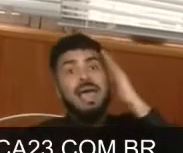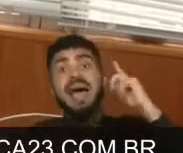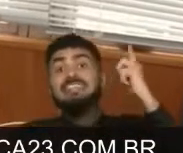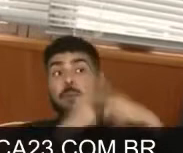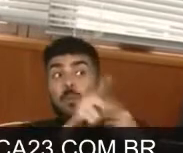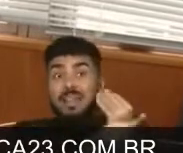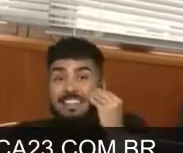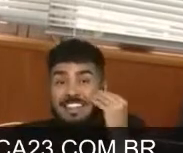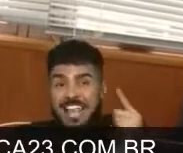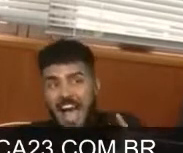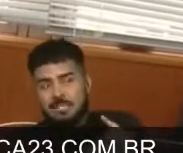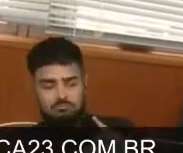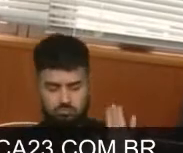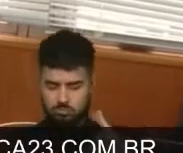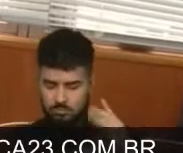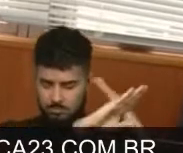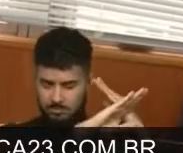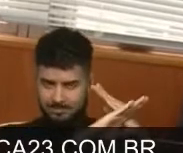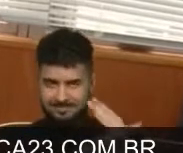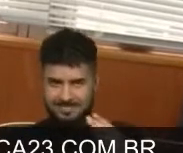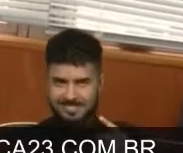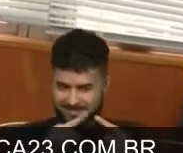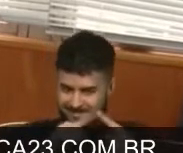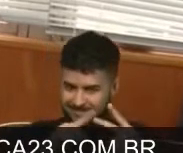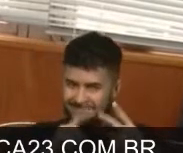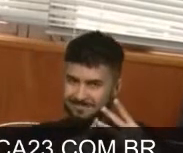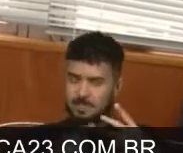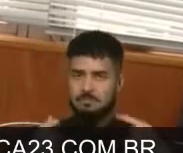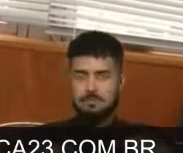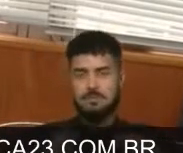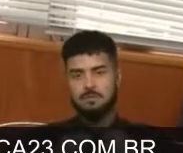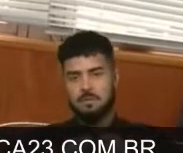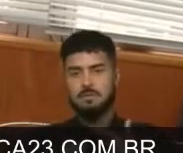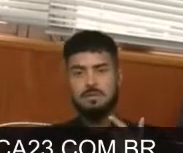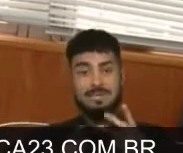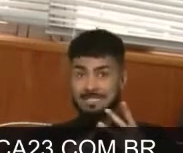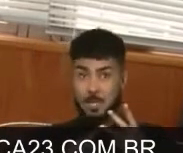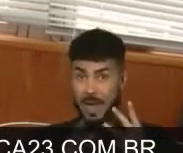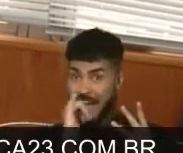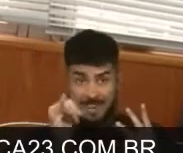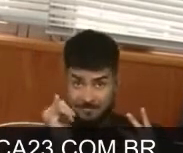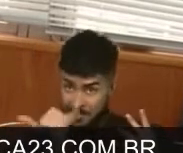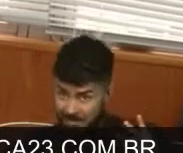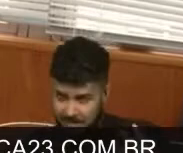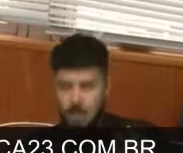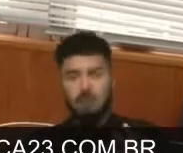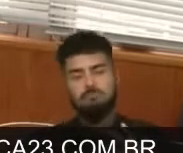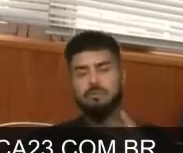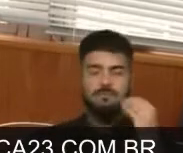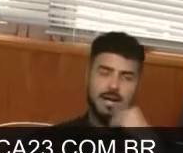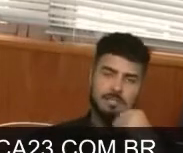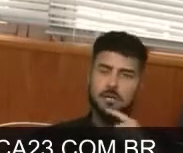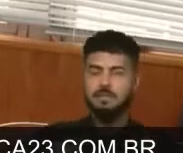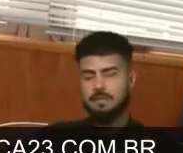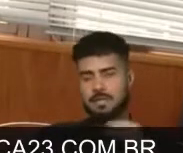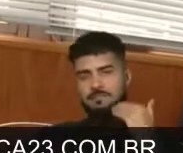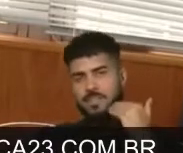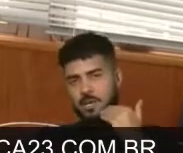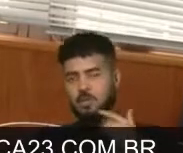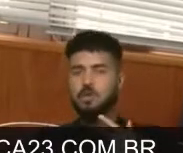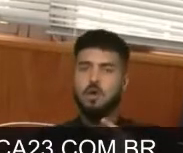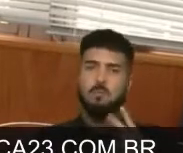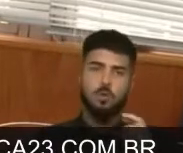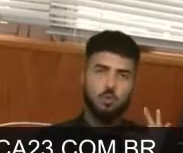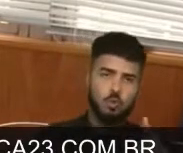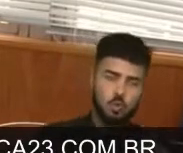esse crime. Esses três elementos aí combinados, eles fragilizam a percepção de que houve um defeito do produto ou do